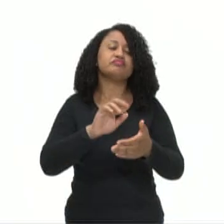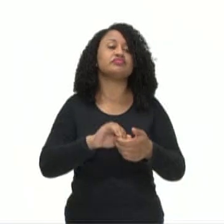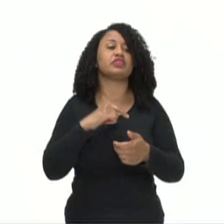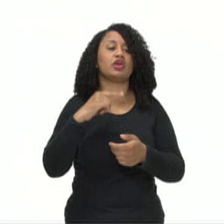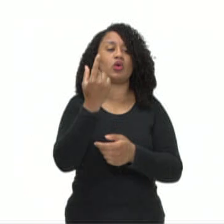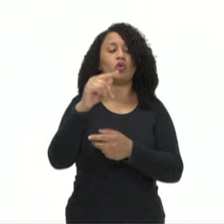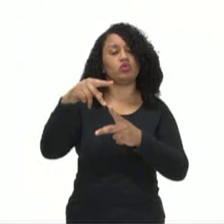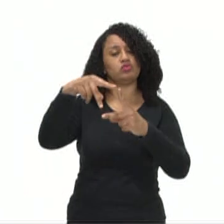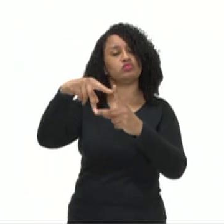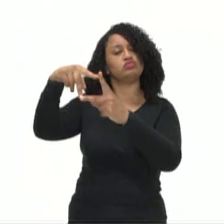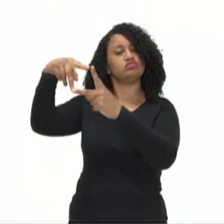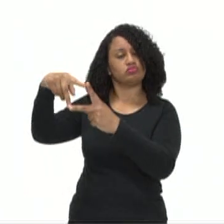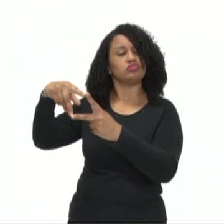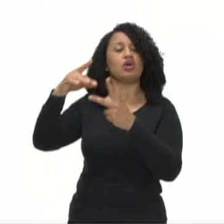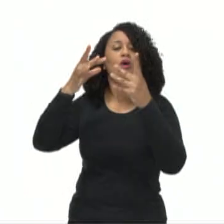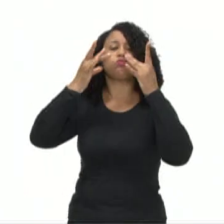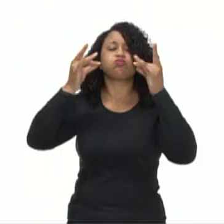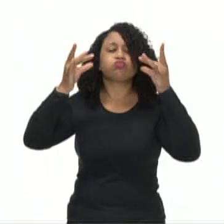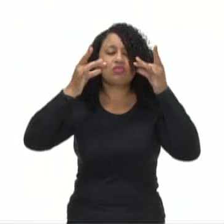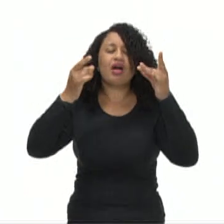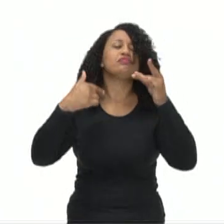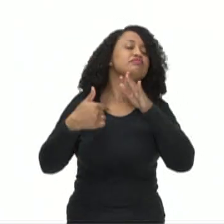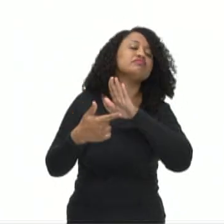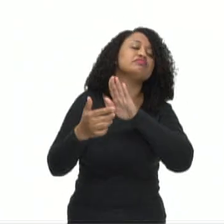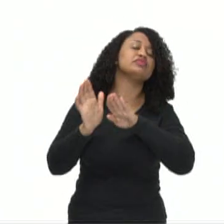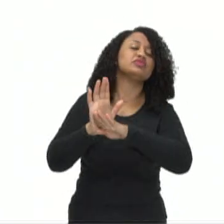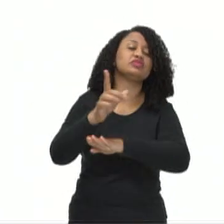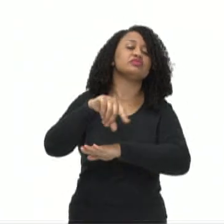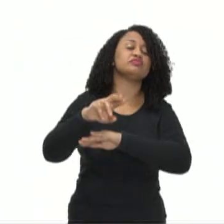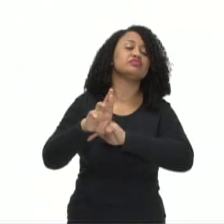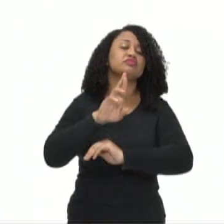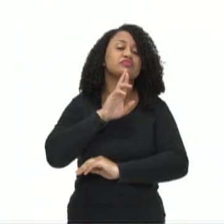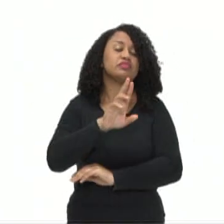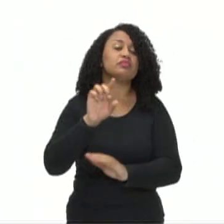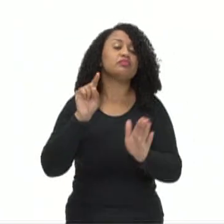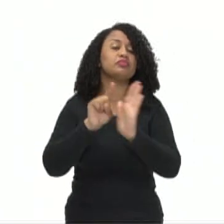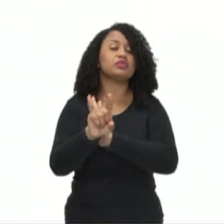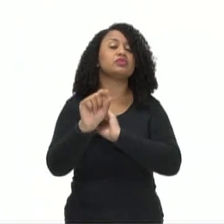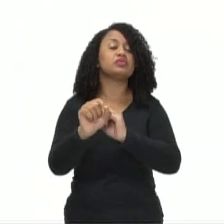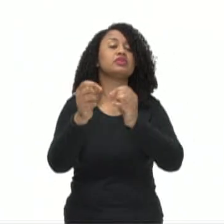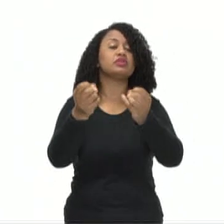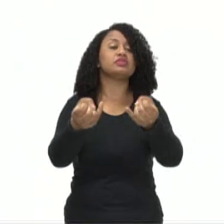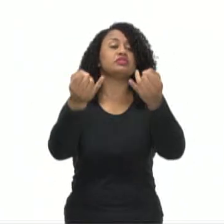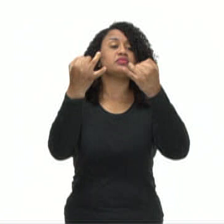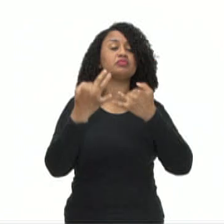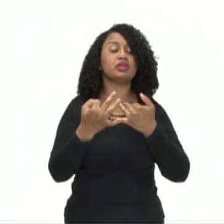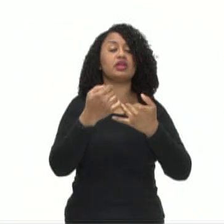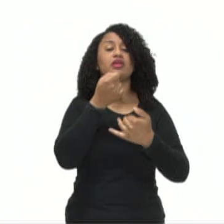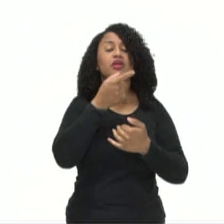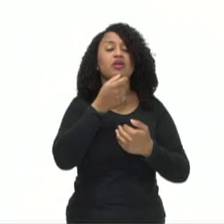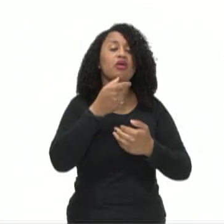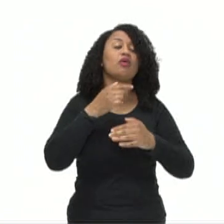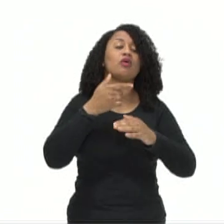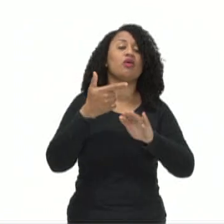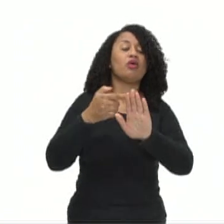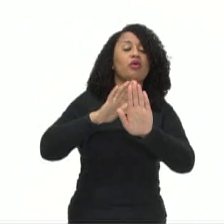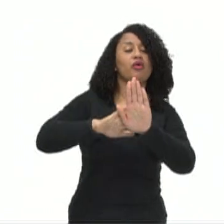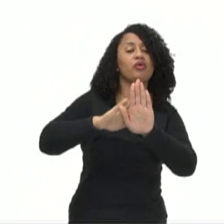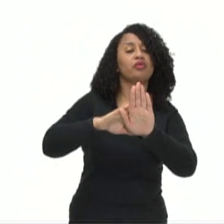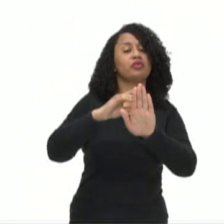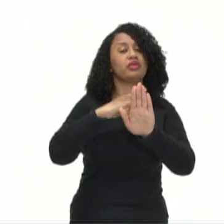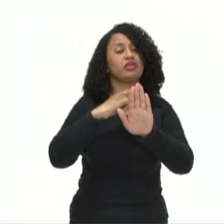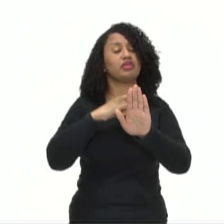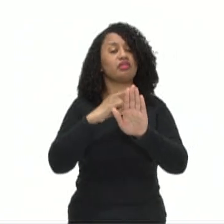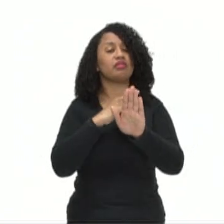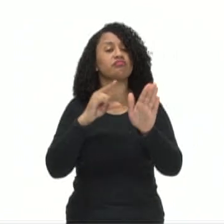último quadro para te ajudar a responder a seguinte pergunta: explique o humor que se estabelece na